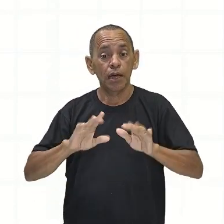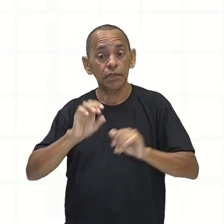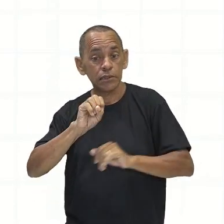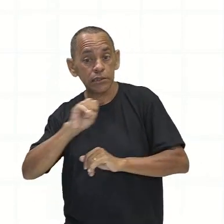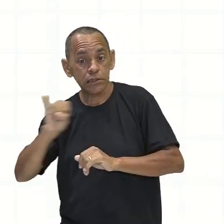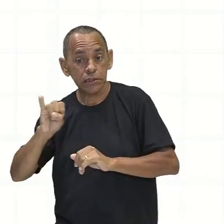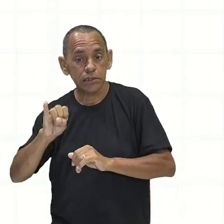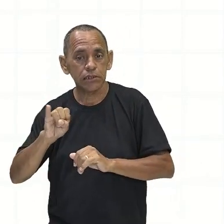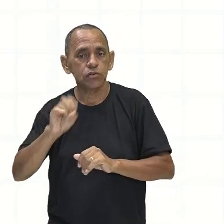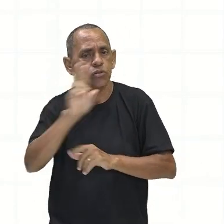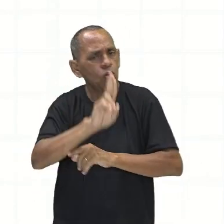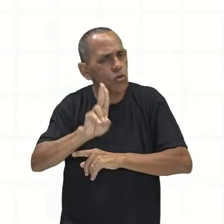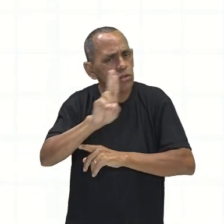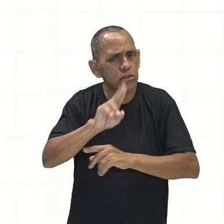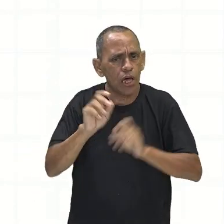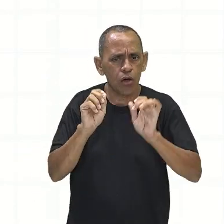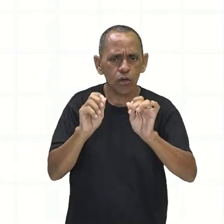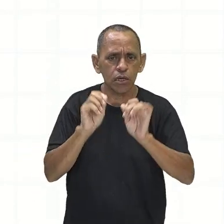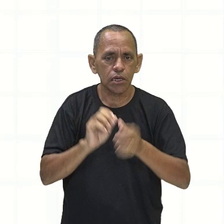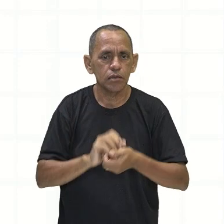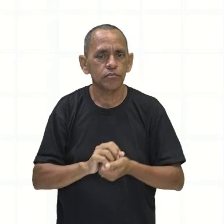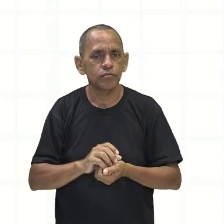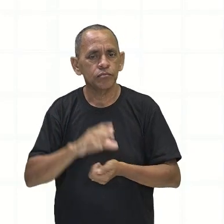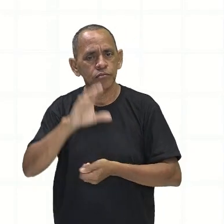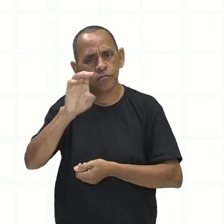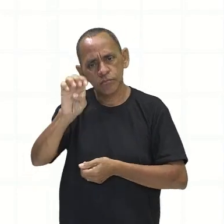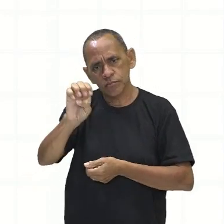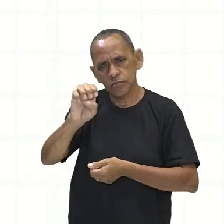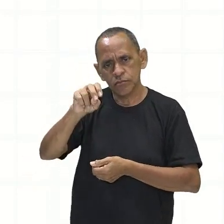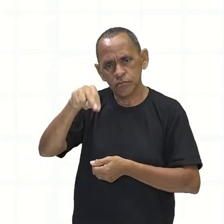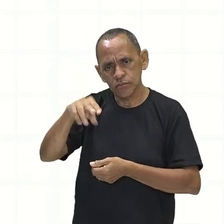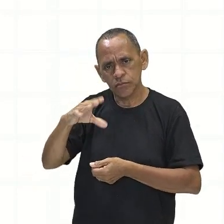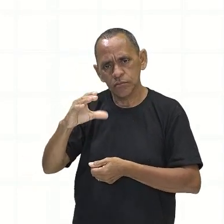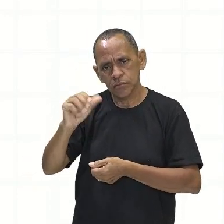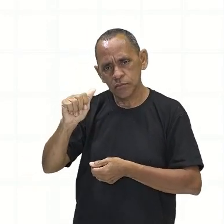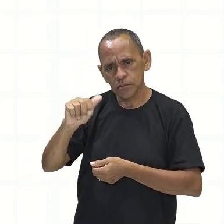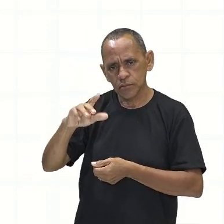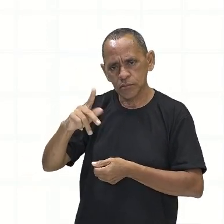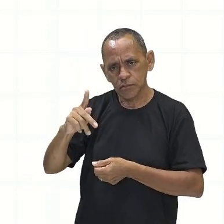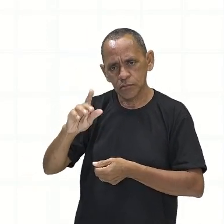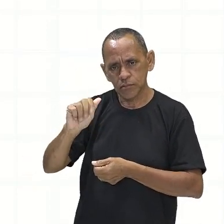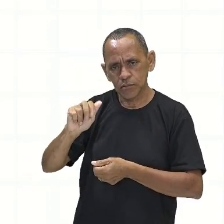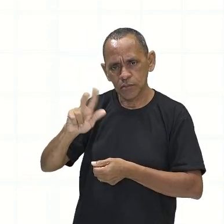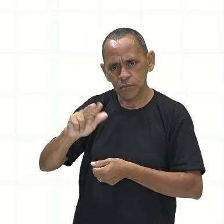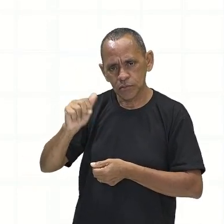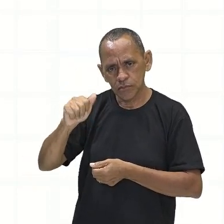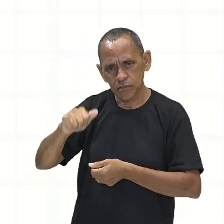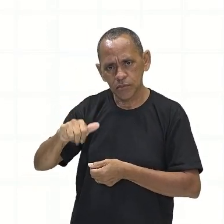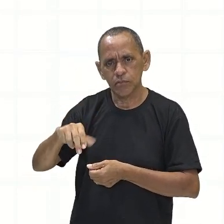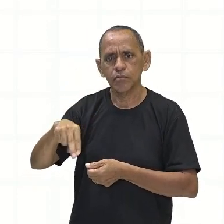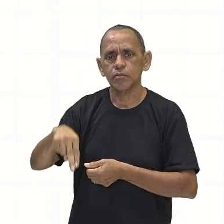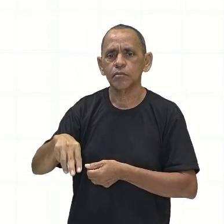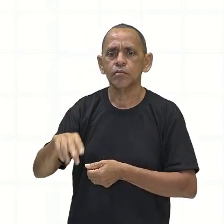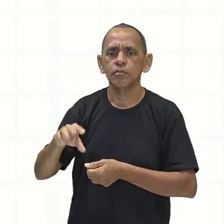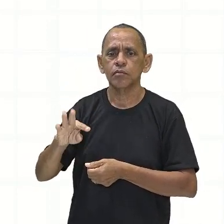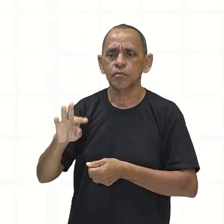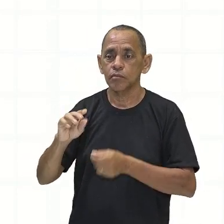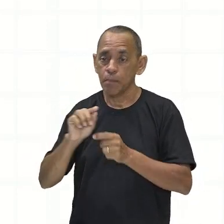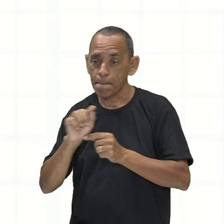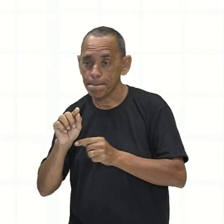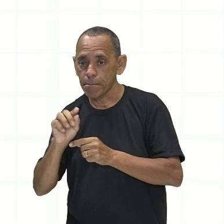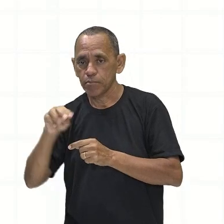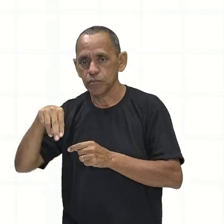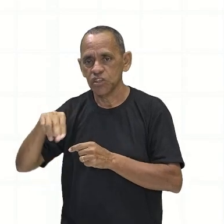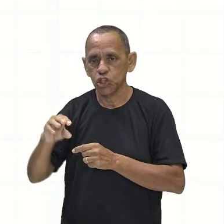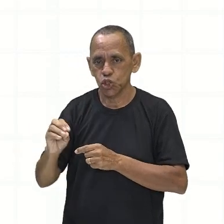Encaparam-nos se refere a livros. Muito bem, o nos está retomando o nome livros, o